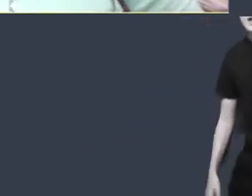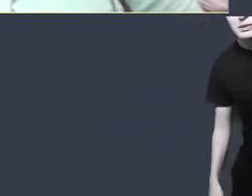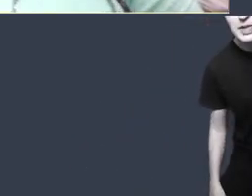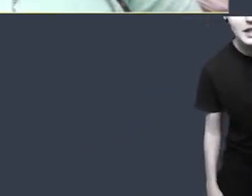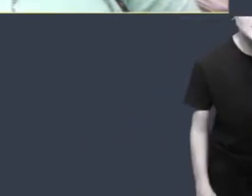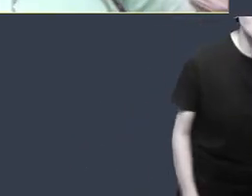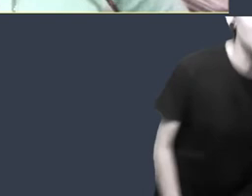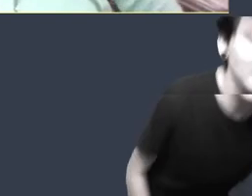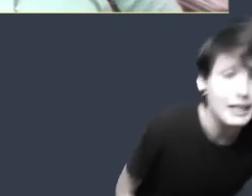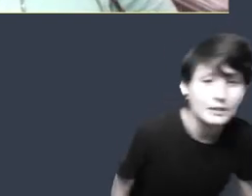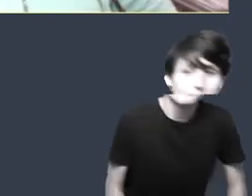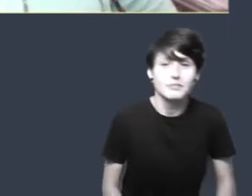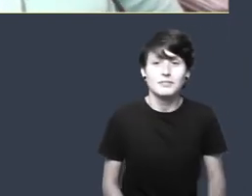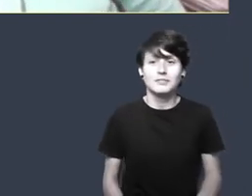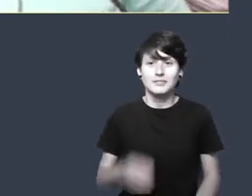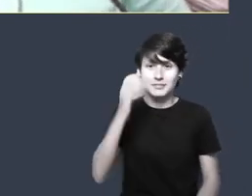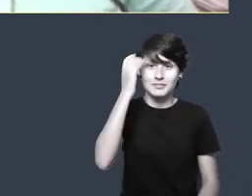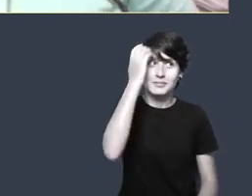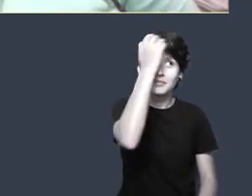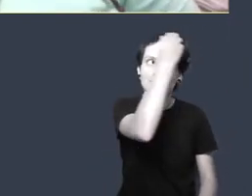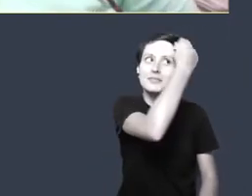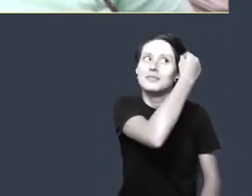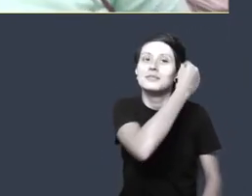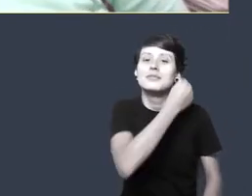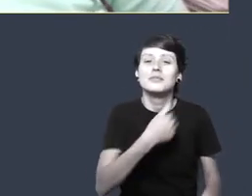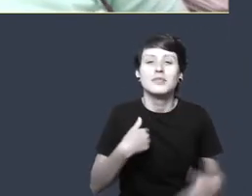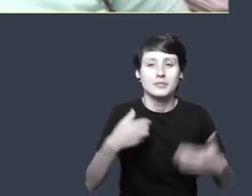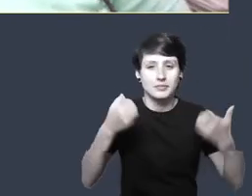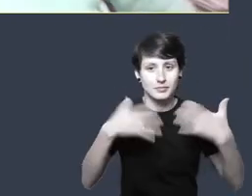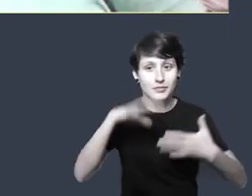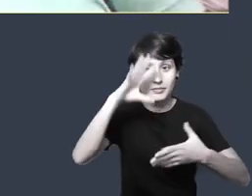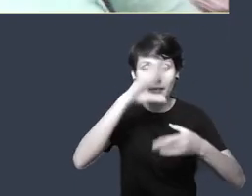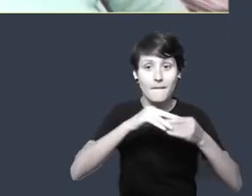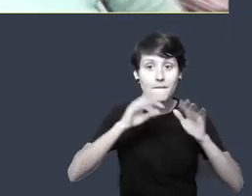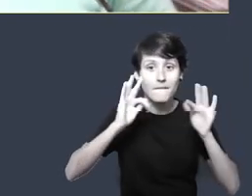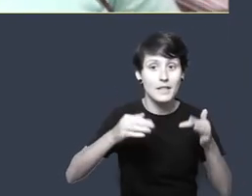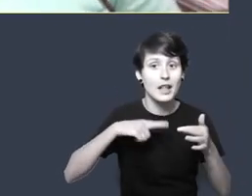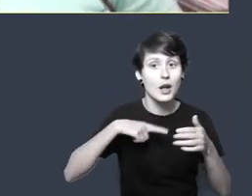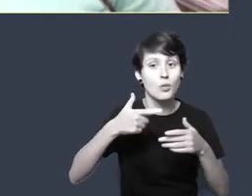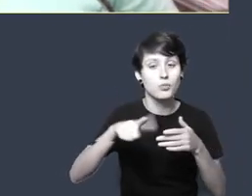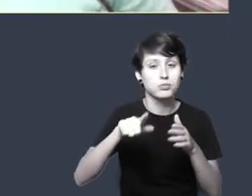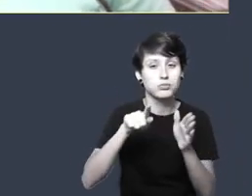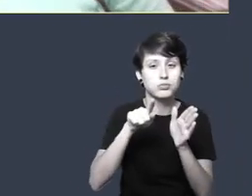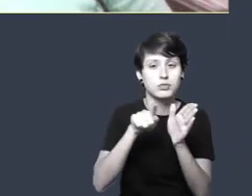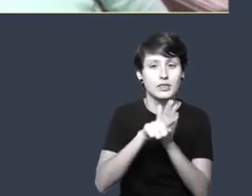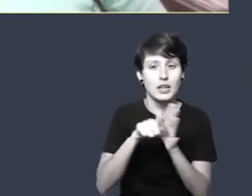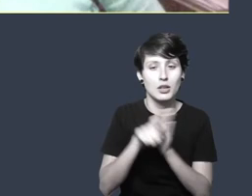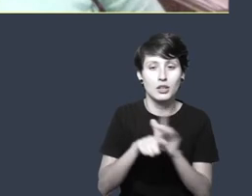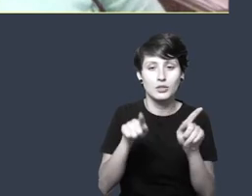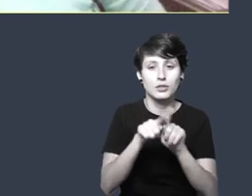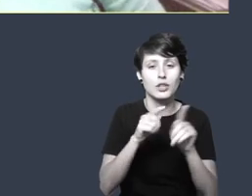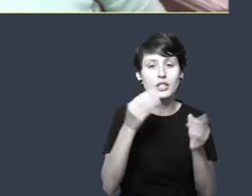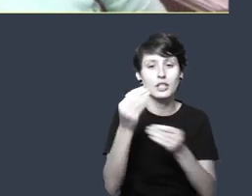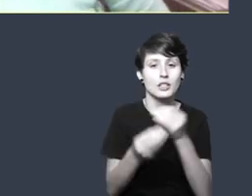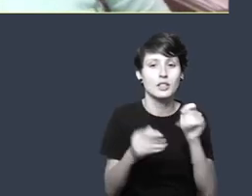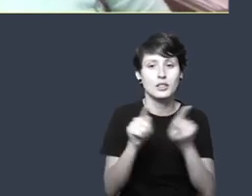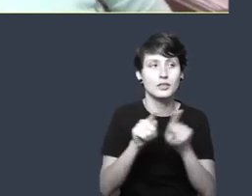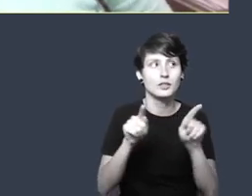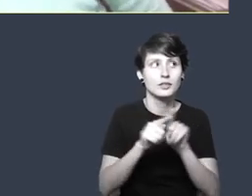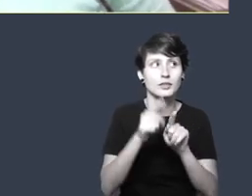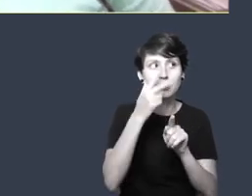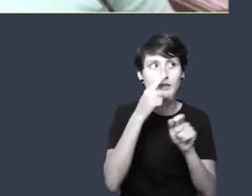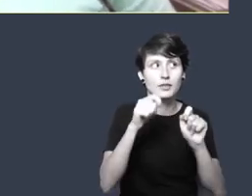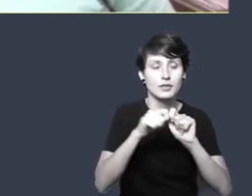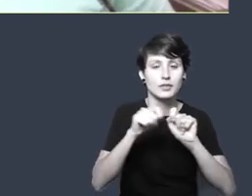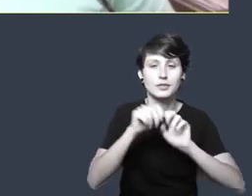de fazer um projeto assim. Olha, a gente está chegando no final, mas a gente tem mais duas perguntas que eu acho que é válido assim de fazer.